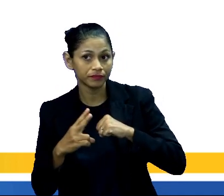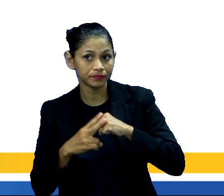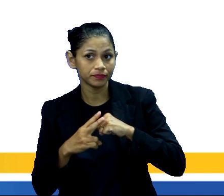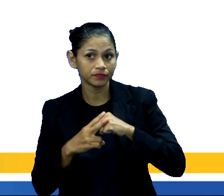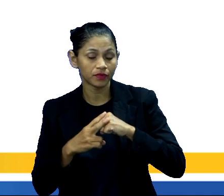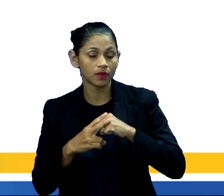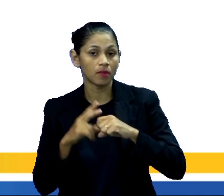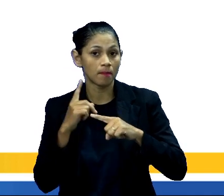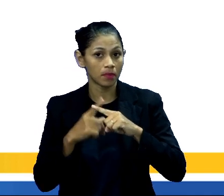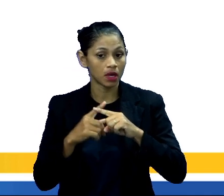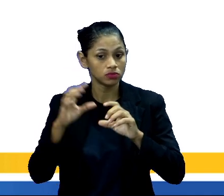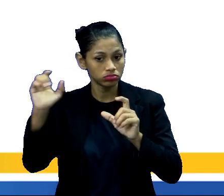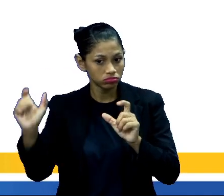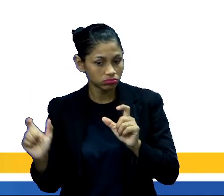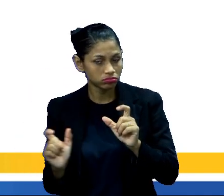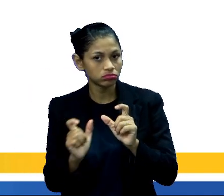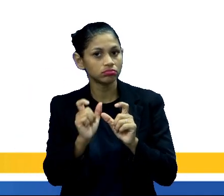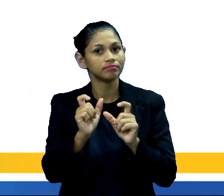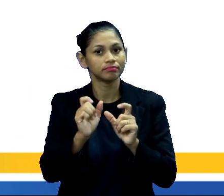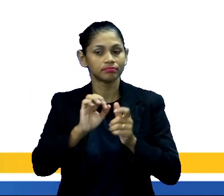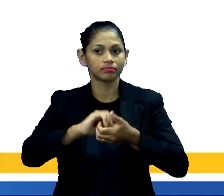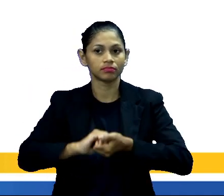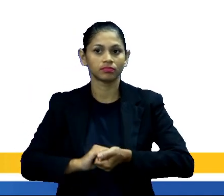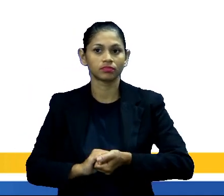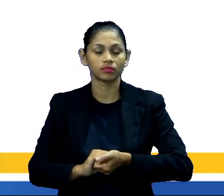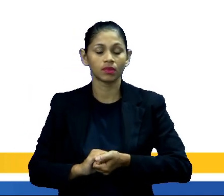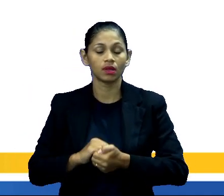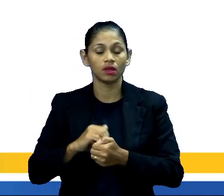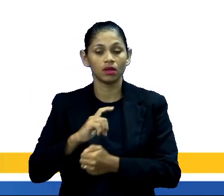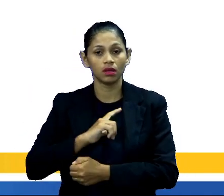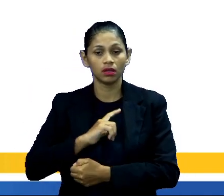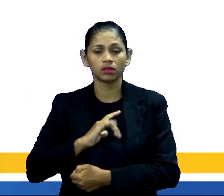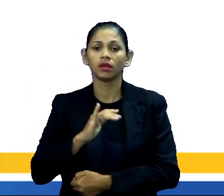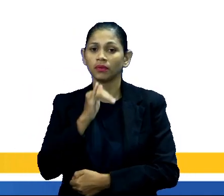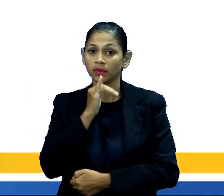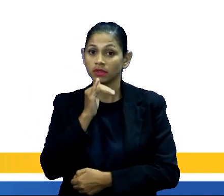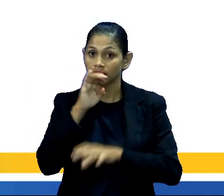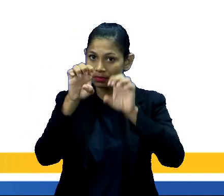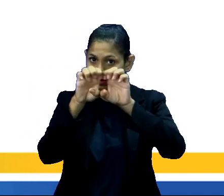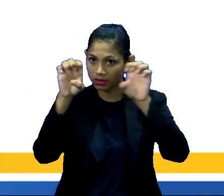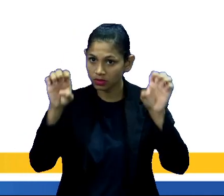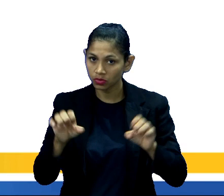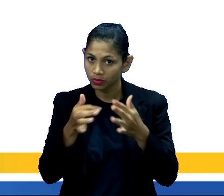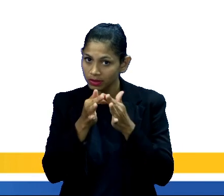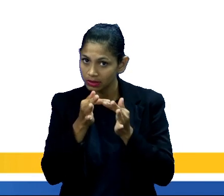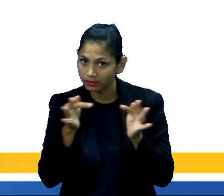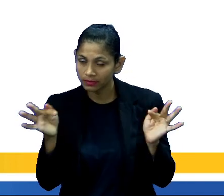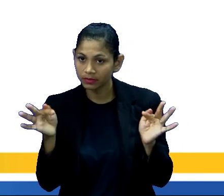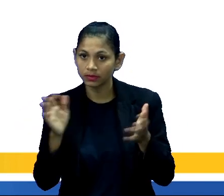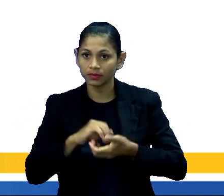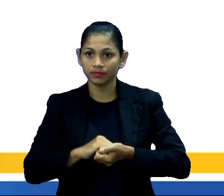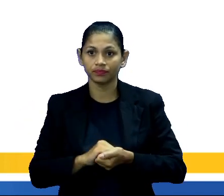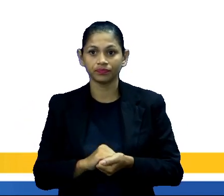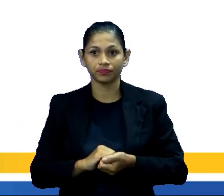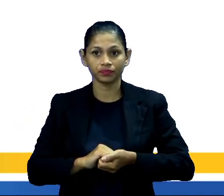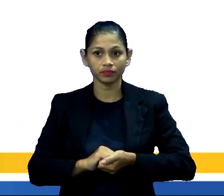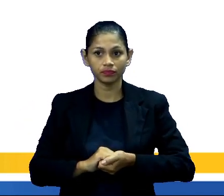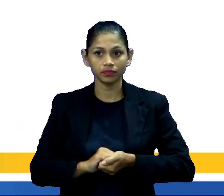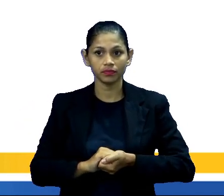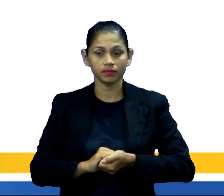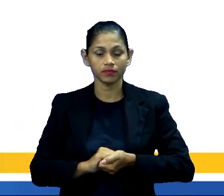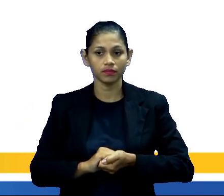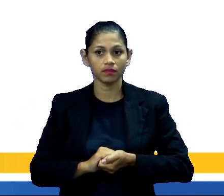o complemento. Nós temos ali um exemplo dessa estrutura para que vocês possam entender direitinho, ok? She didn't go